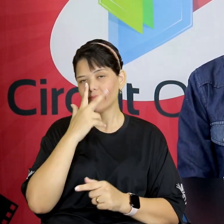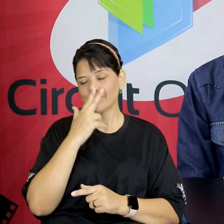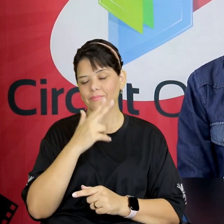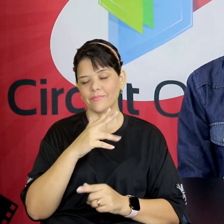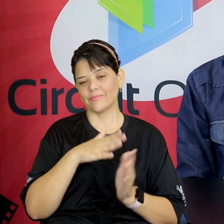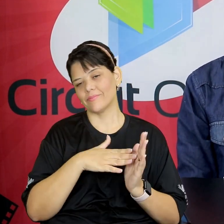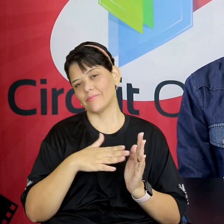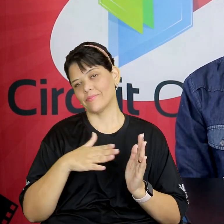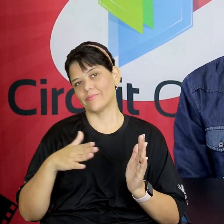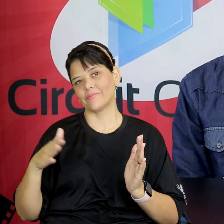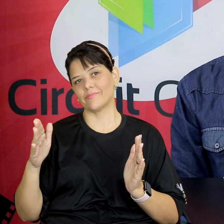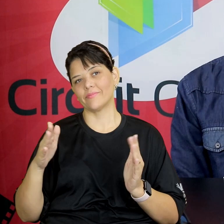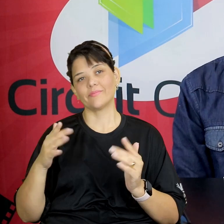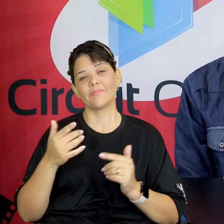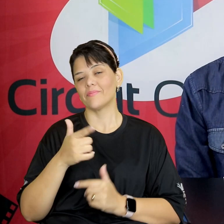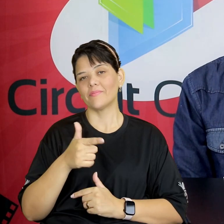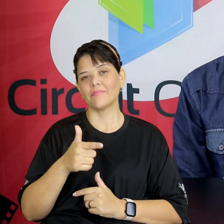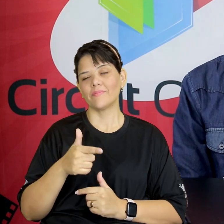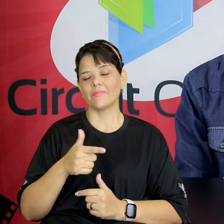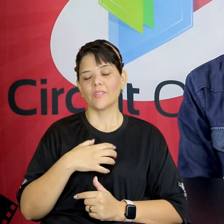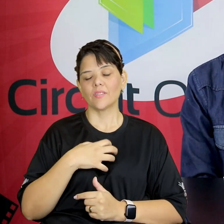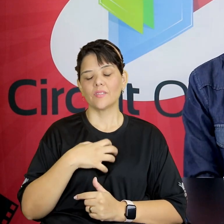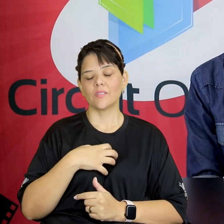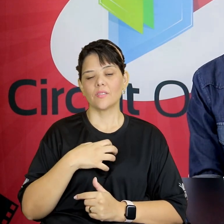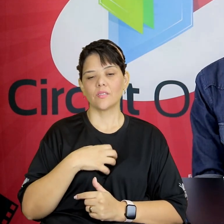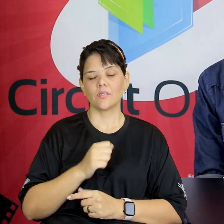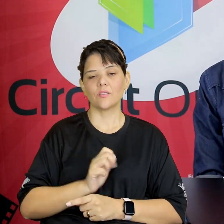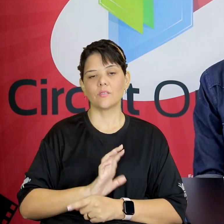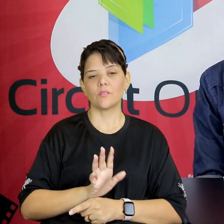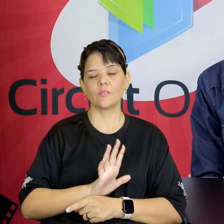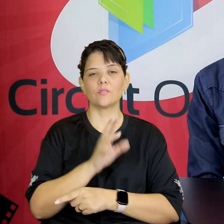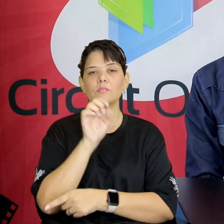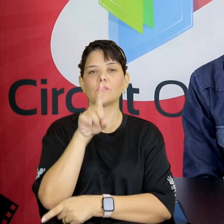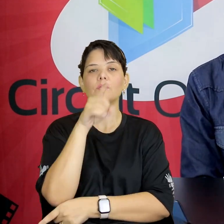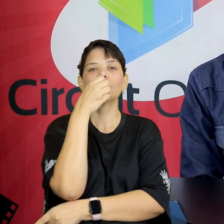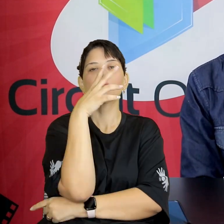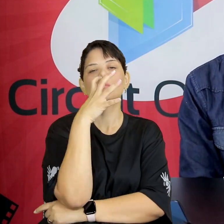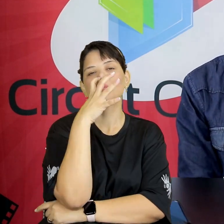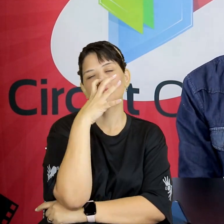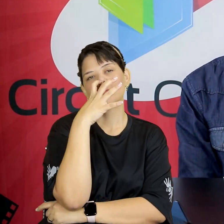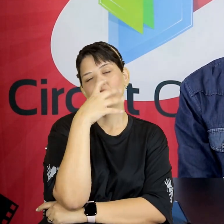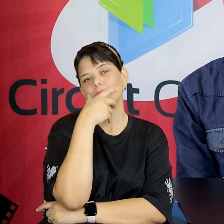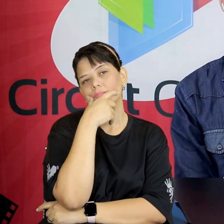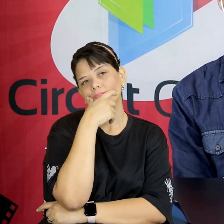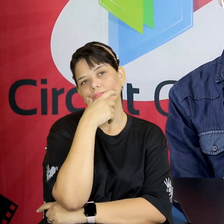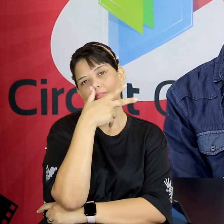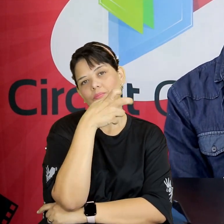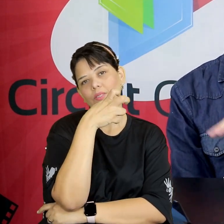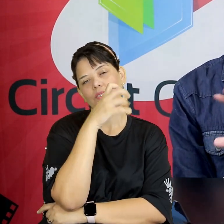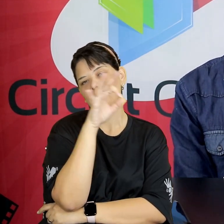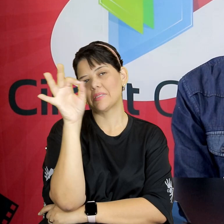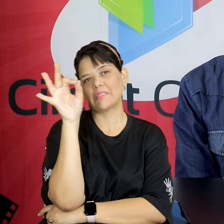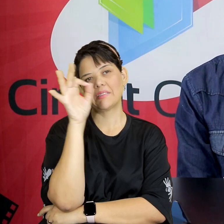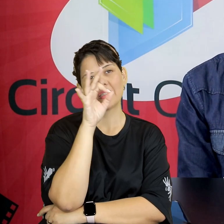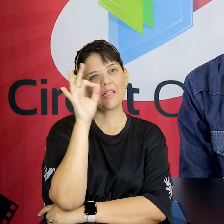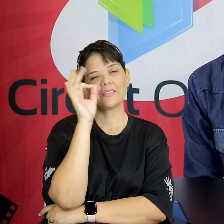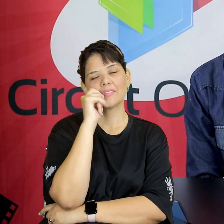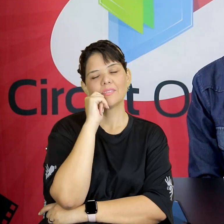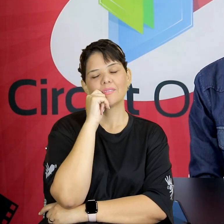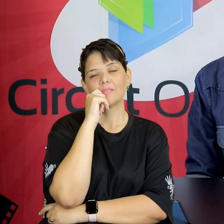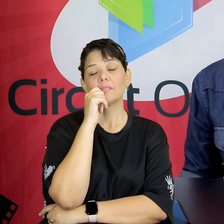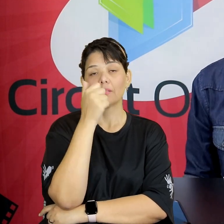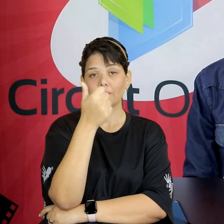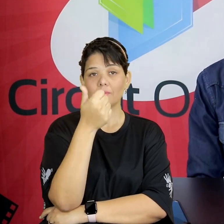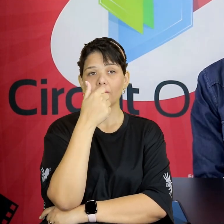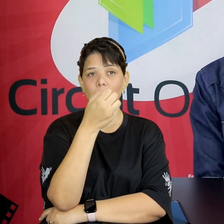mas ela vai mergulhar ali naquele ambiente e ela não vai perceber corte, não vai perceber entrada de trilha, nem coisas assim. Então,